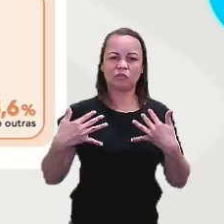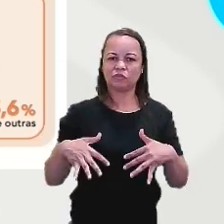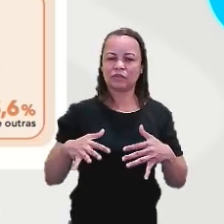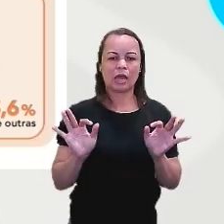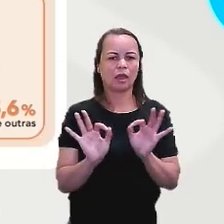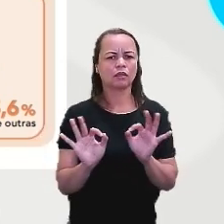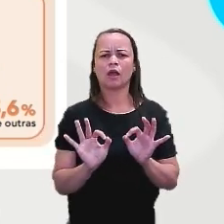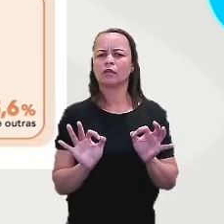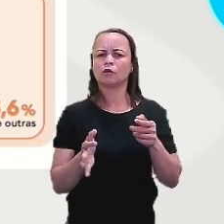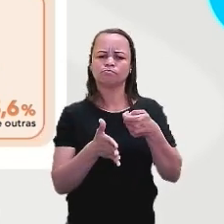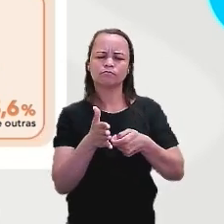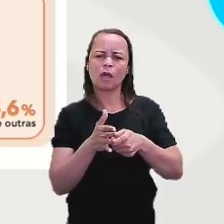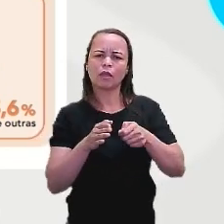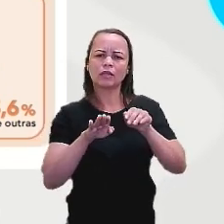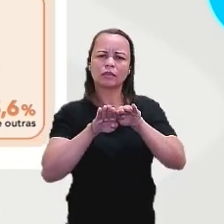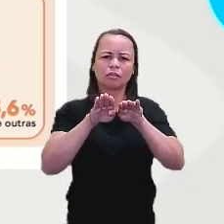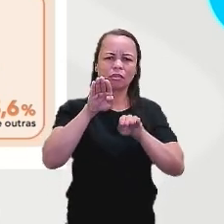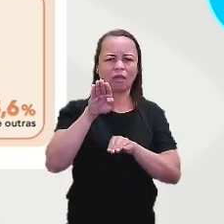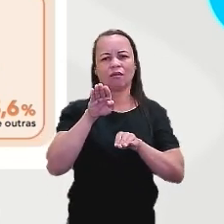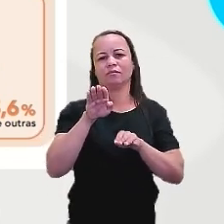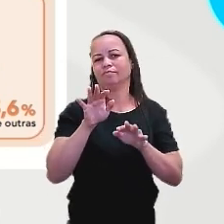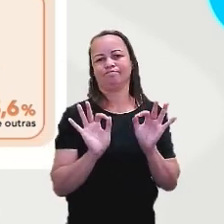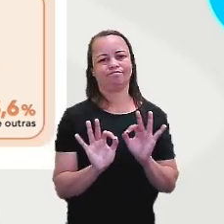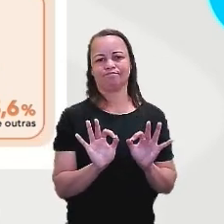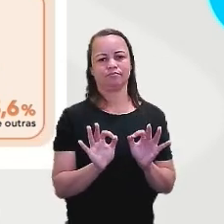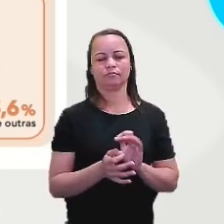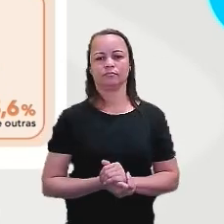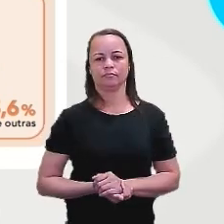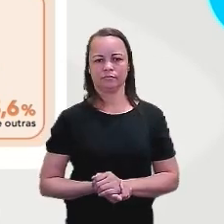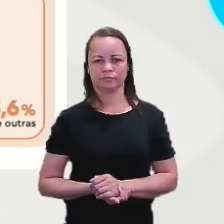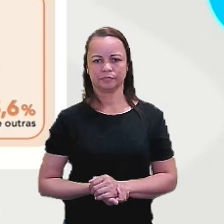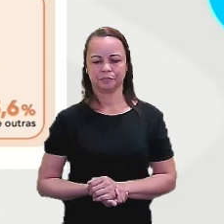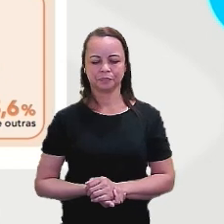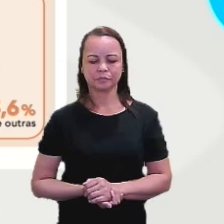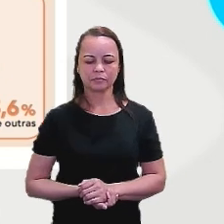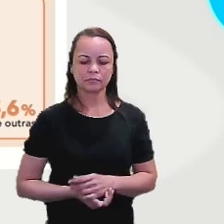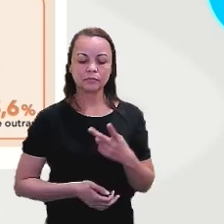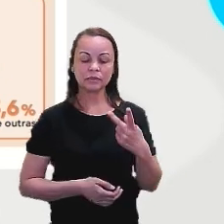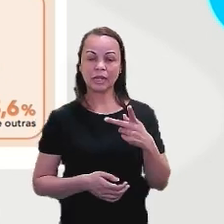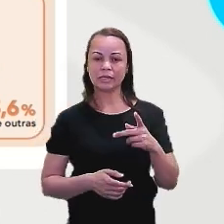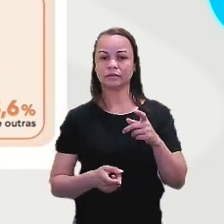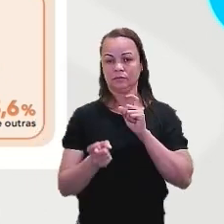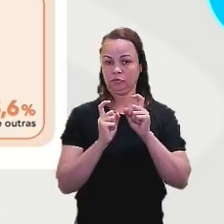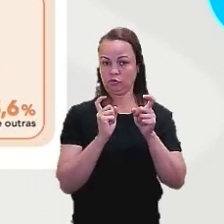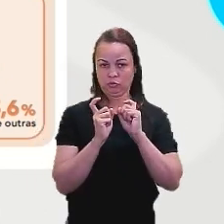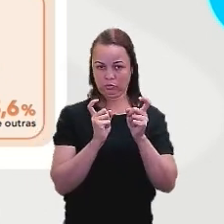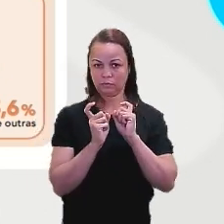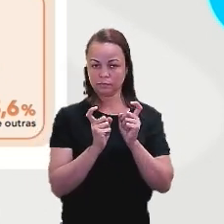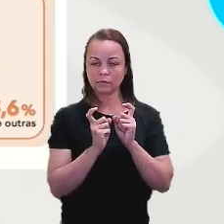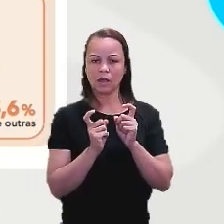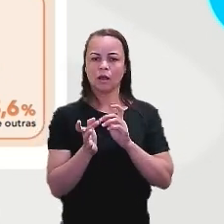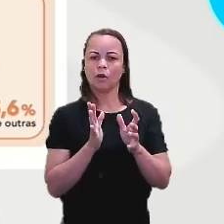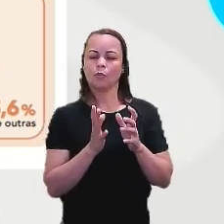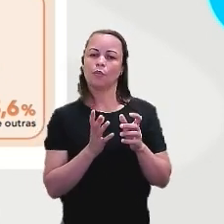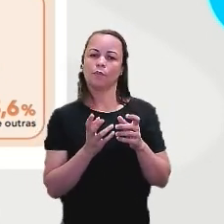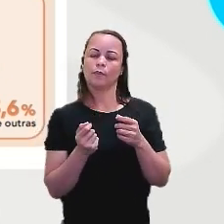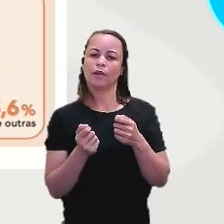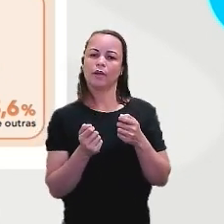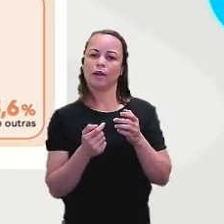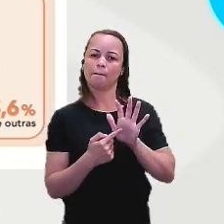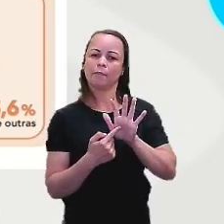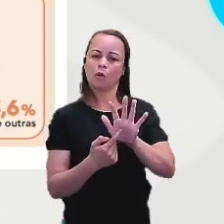latente essa desigualdade. E isso não é à toa. Essa discussão, ela serve-nos para a